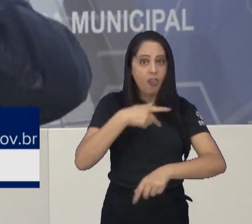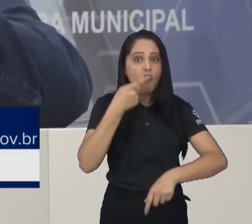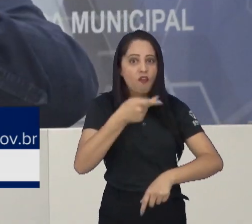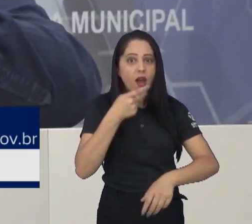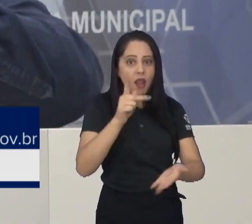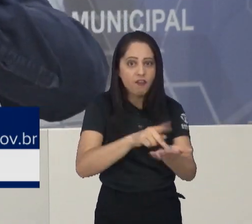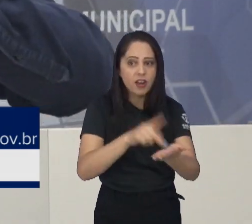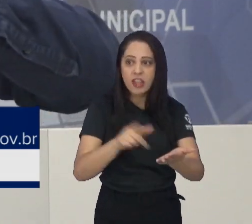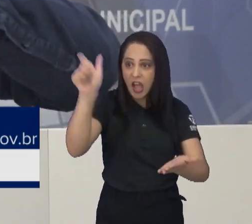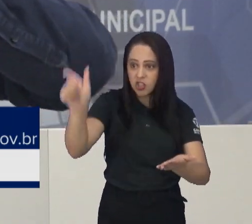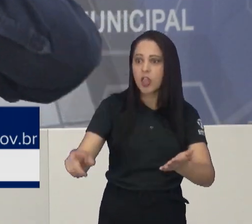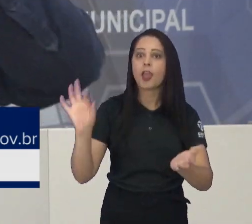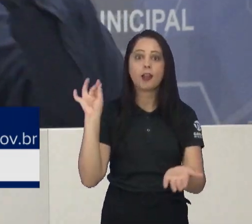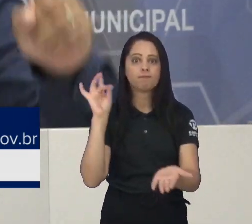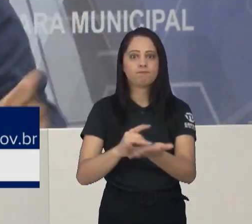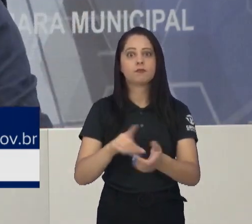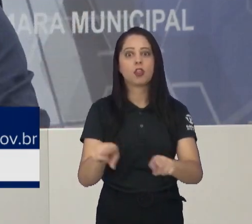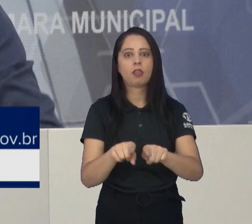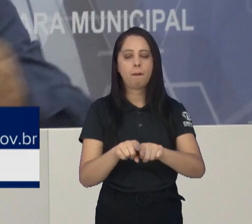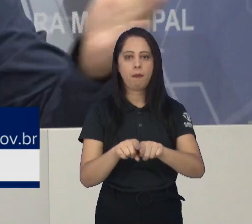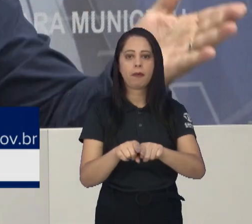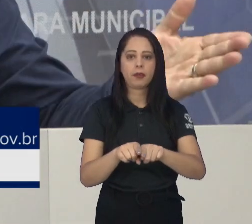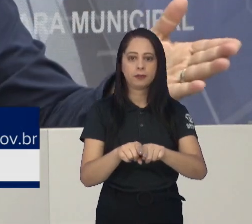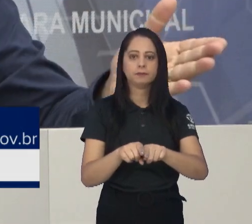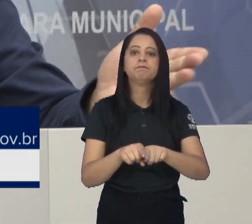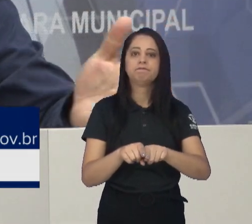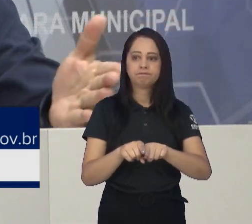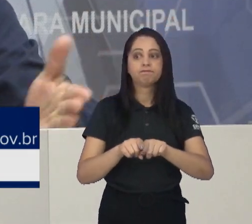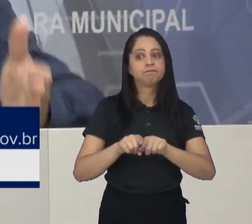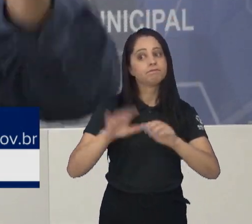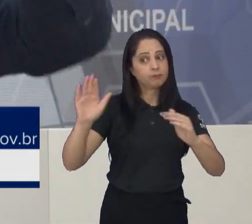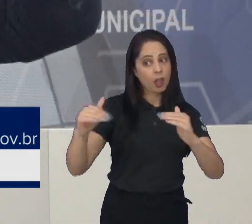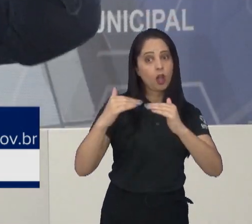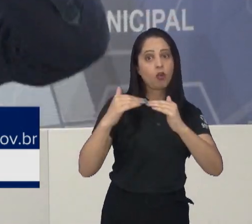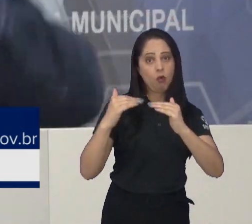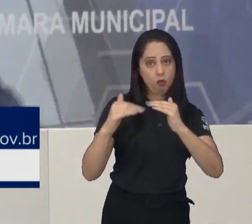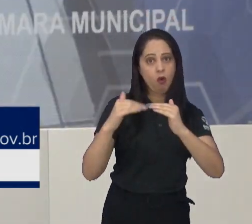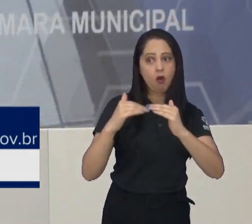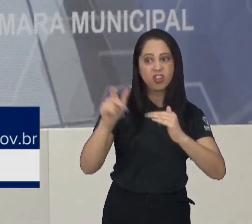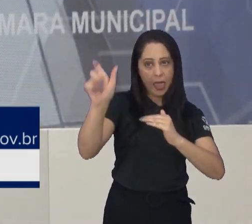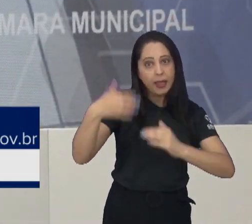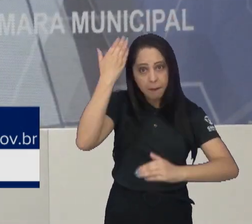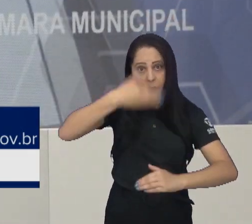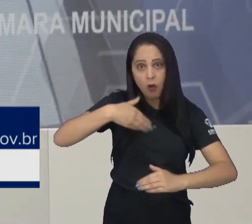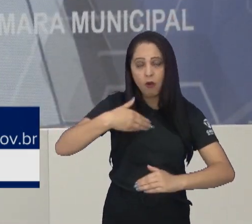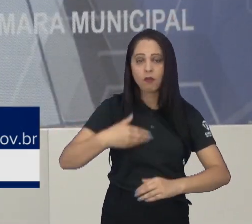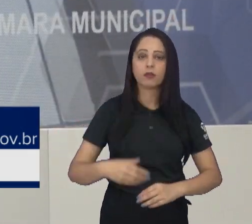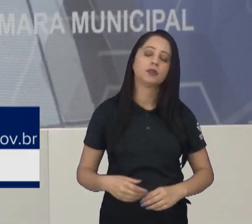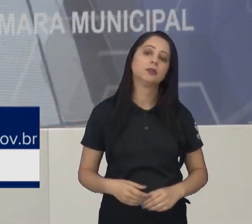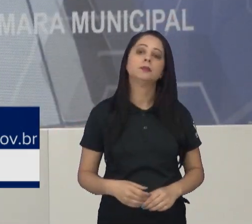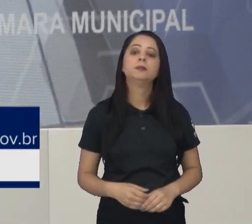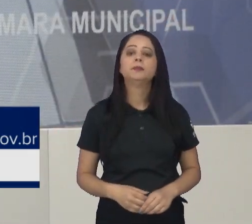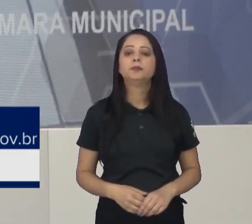que estagiário foi demitido sem indenização, não é mentira, ele mesmo comprovou aqui.